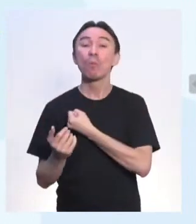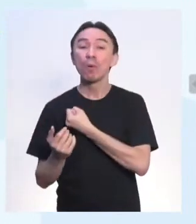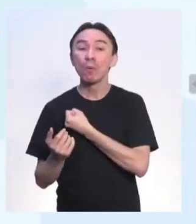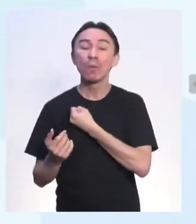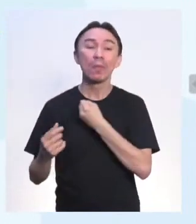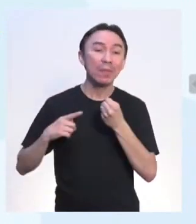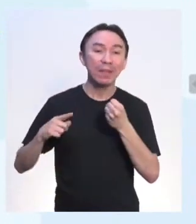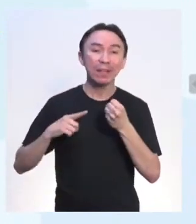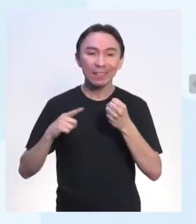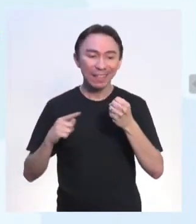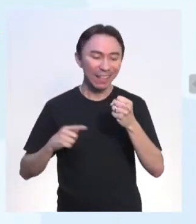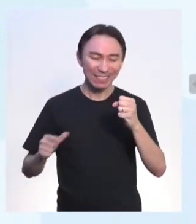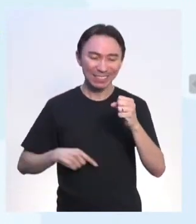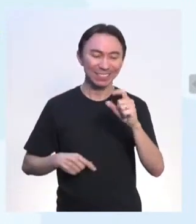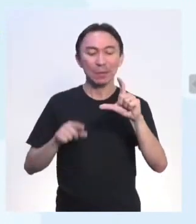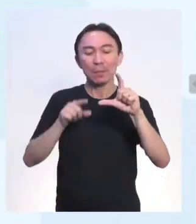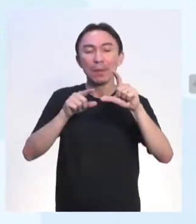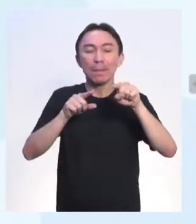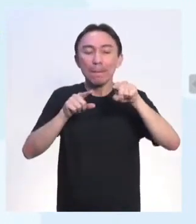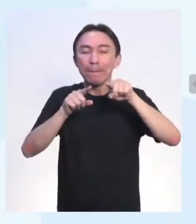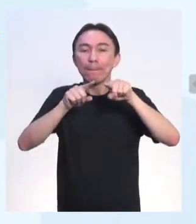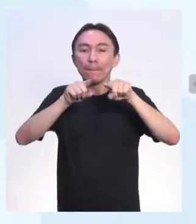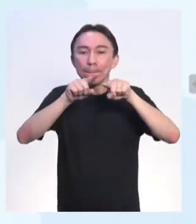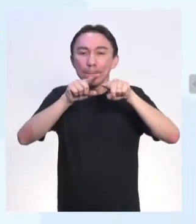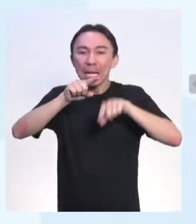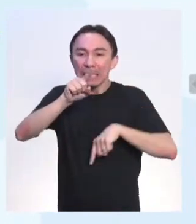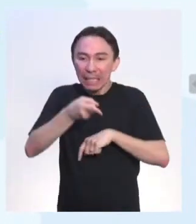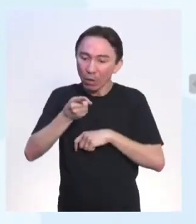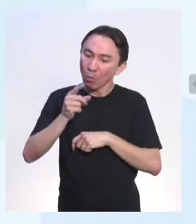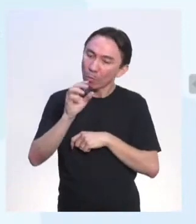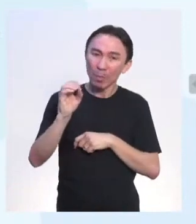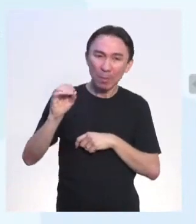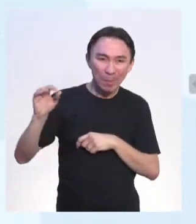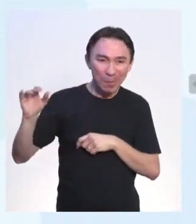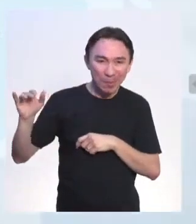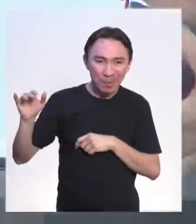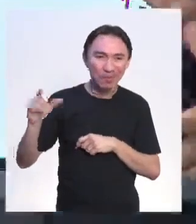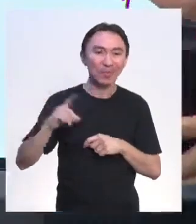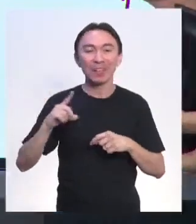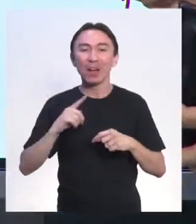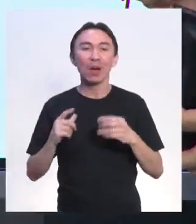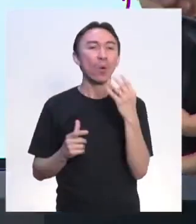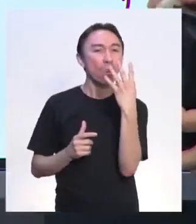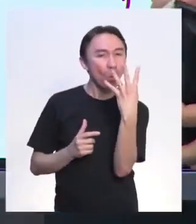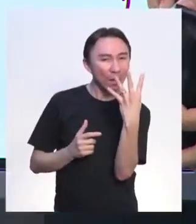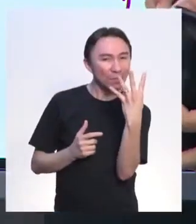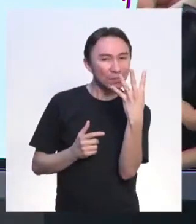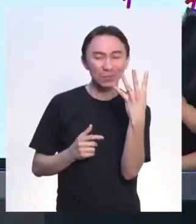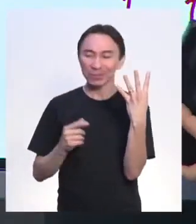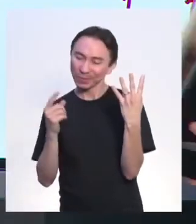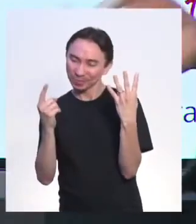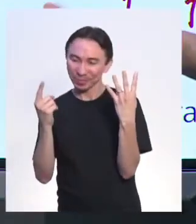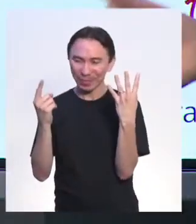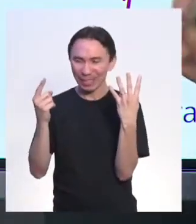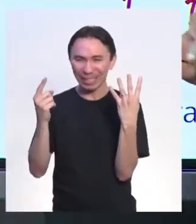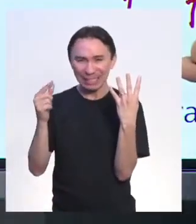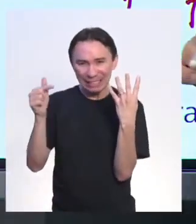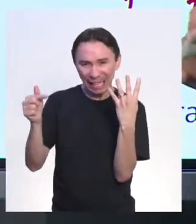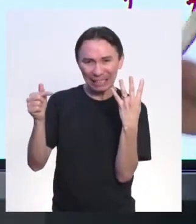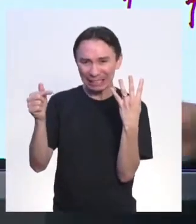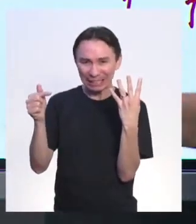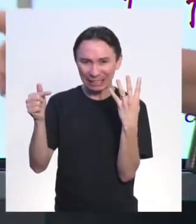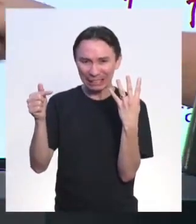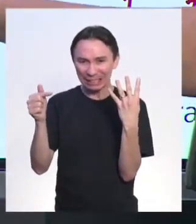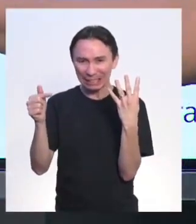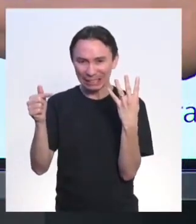posição dos décimos. Vou comparar o 4 com o 7. Ah, eles são diferentes, já posso